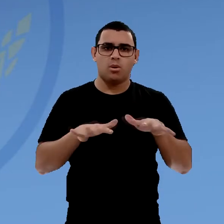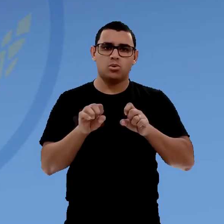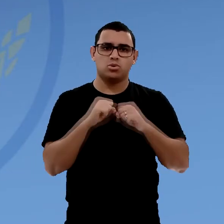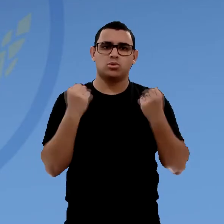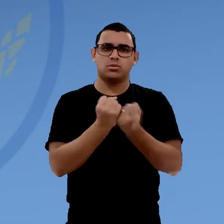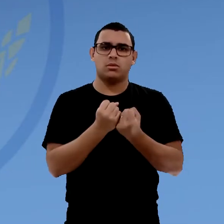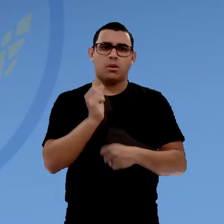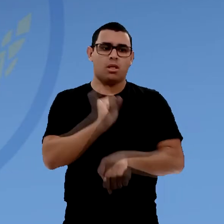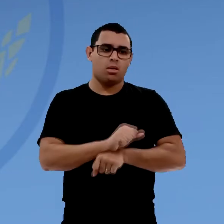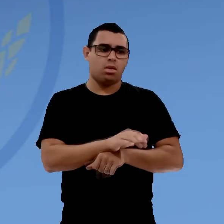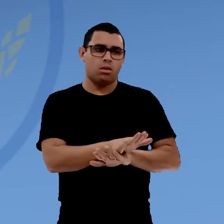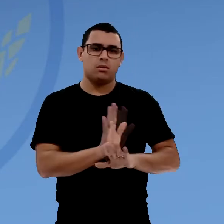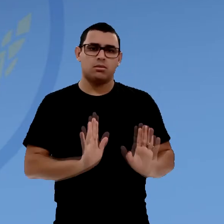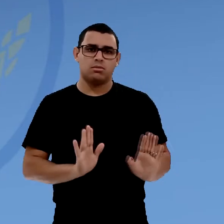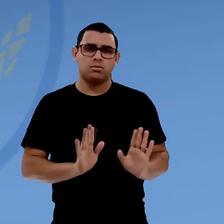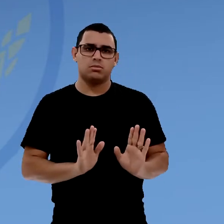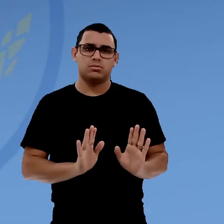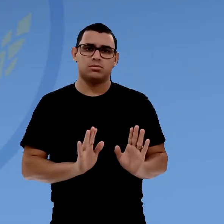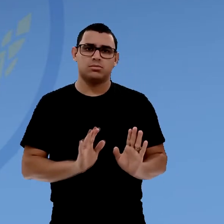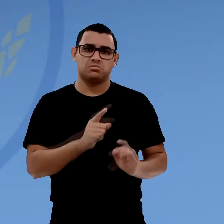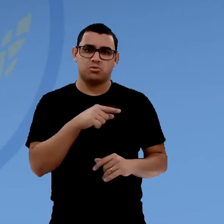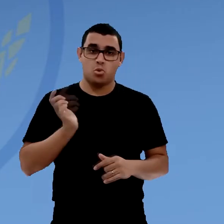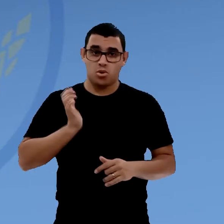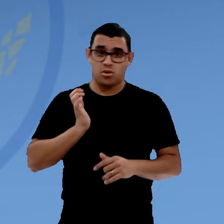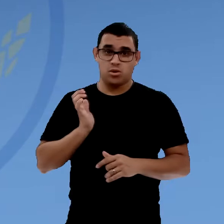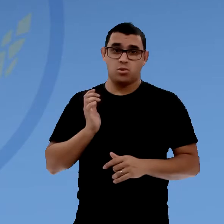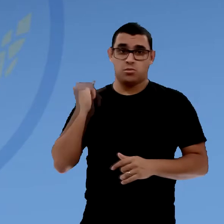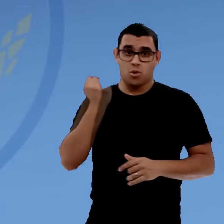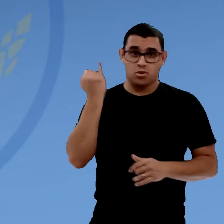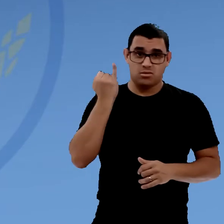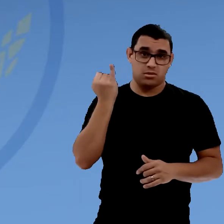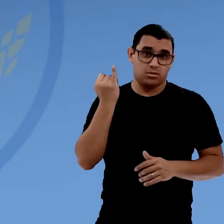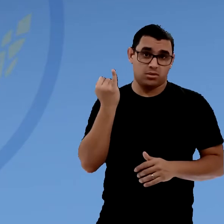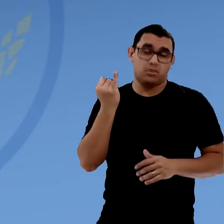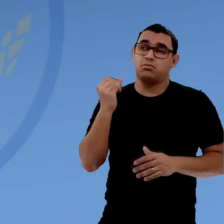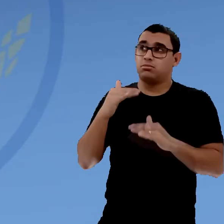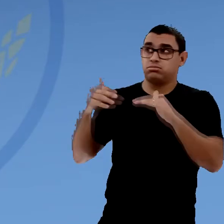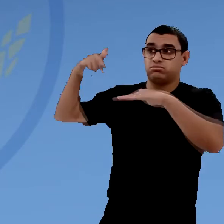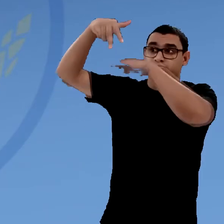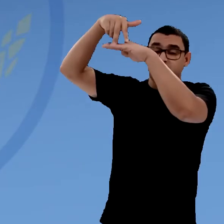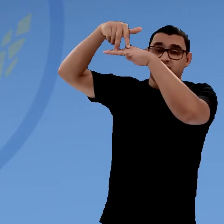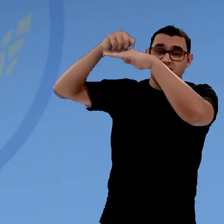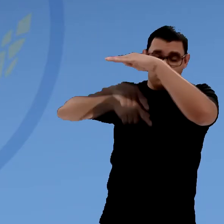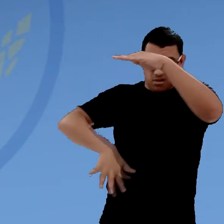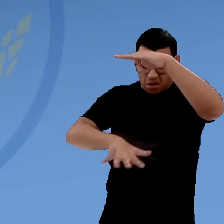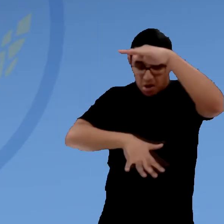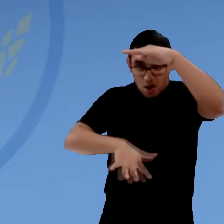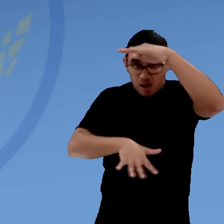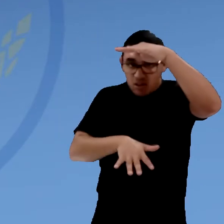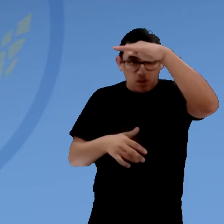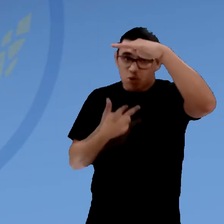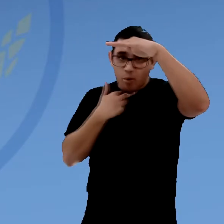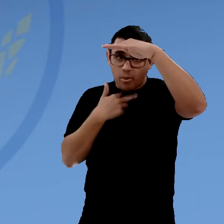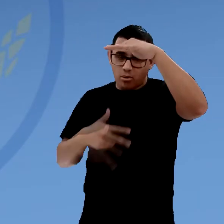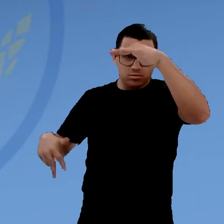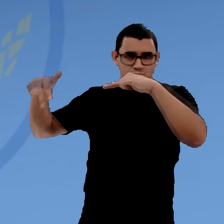no poder, no controle da sociedade em cima e não permitir que ninguém suba para concorrer